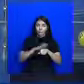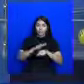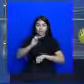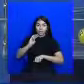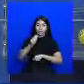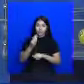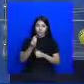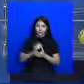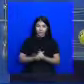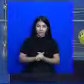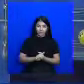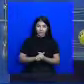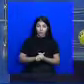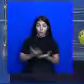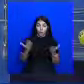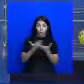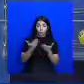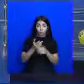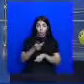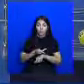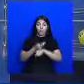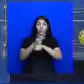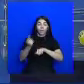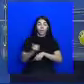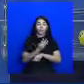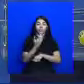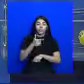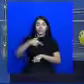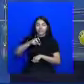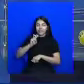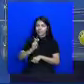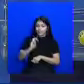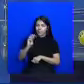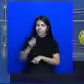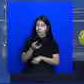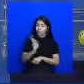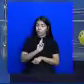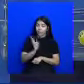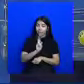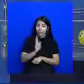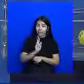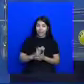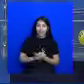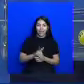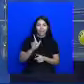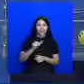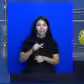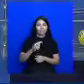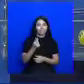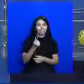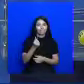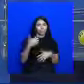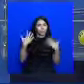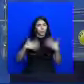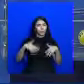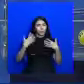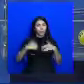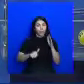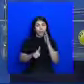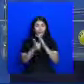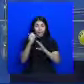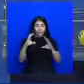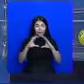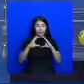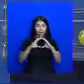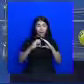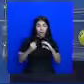Mais Milionária. Hoje com prêmio estimado de 75 milhões de reais. É muito dinheiro. Vem chegando o primeiro